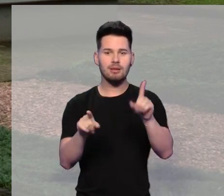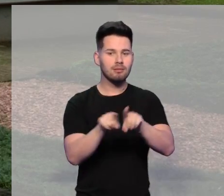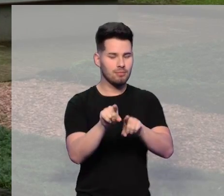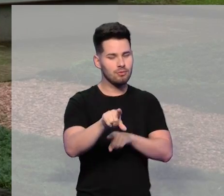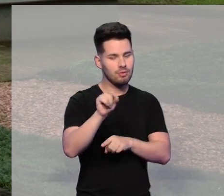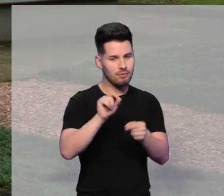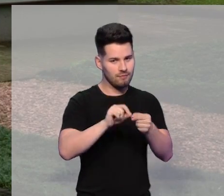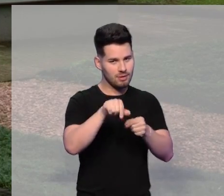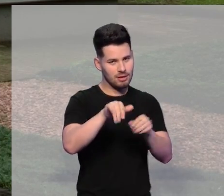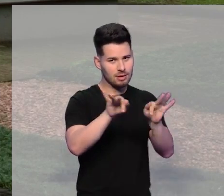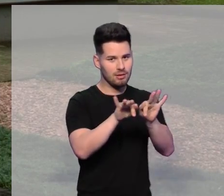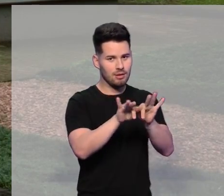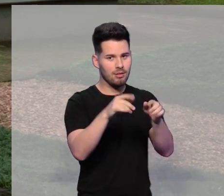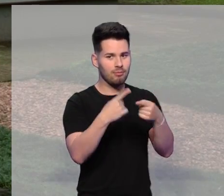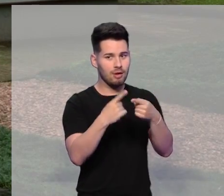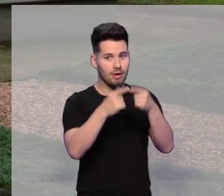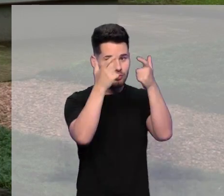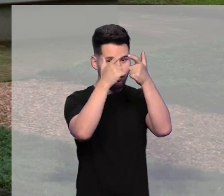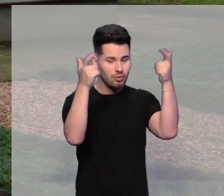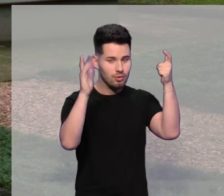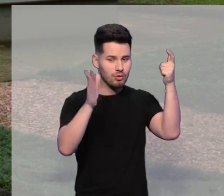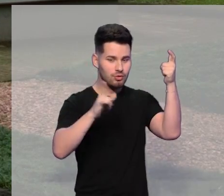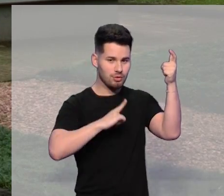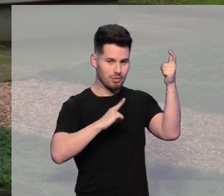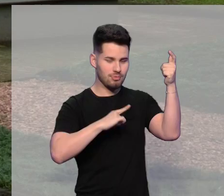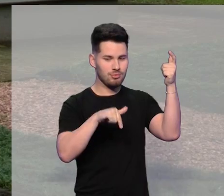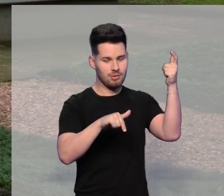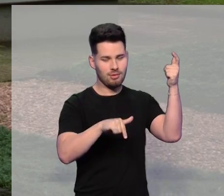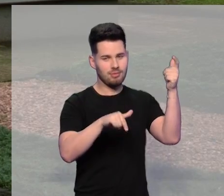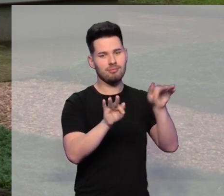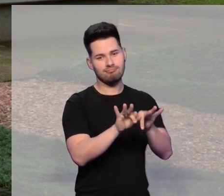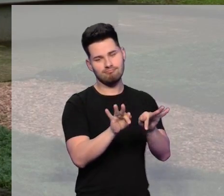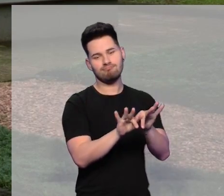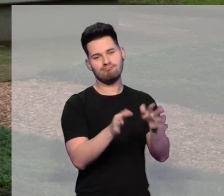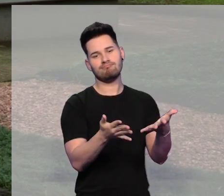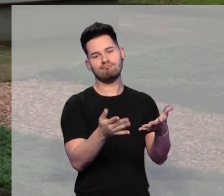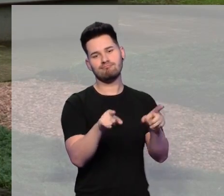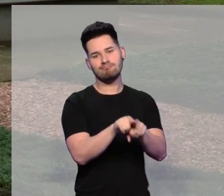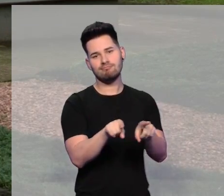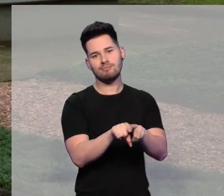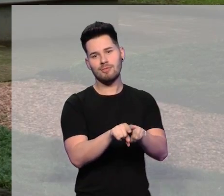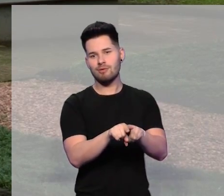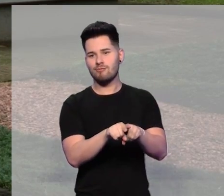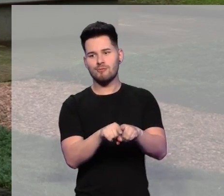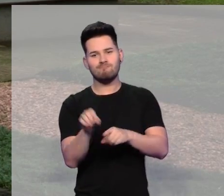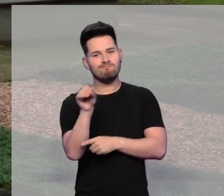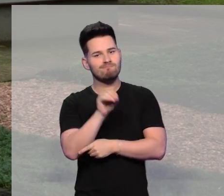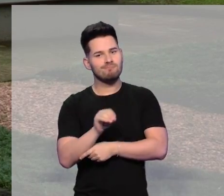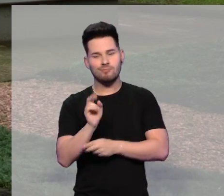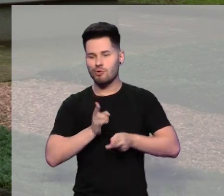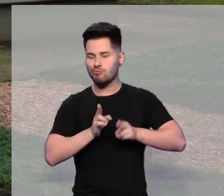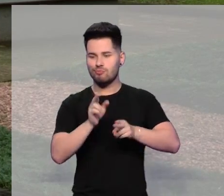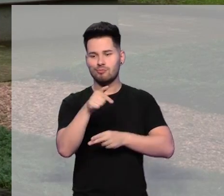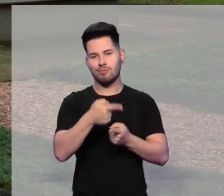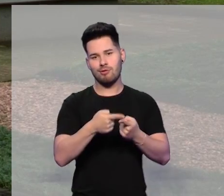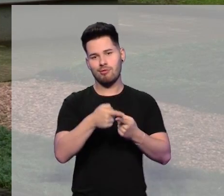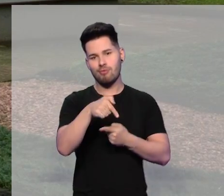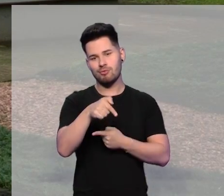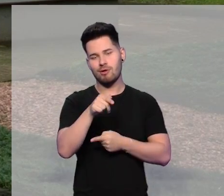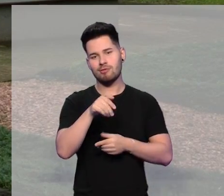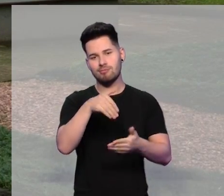fazer na Universidade Fevale, justamente por esse conhecimento que eu já tinha da instituição. E